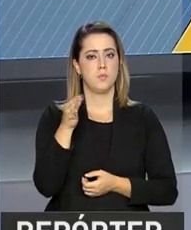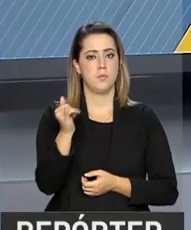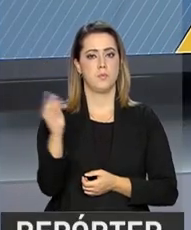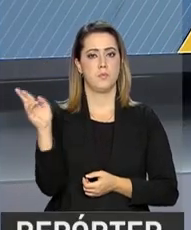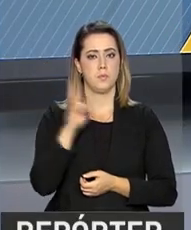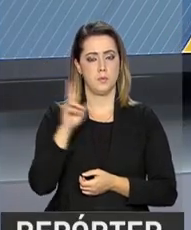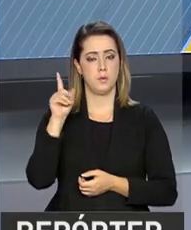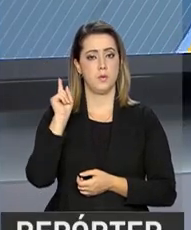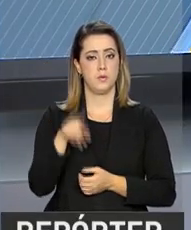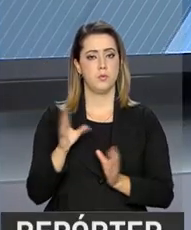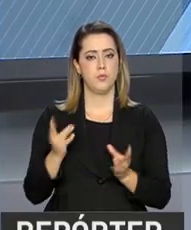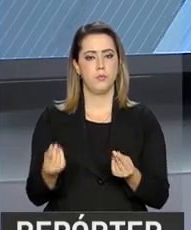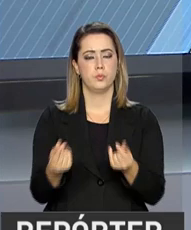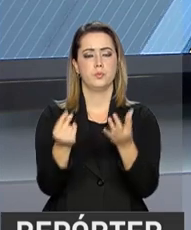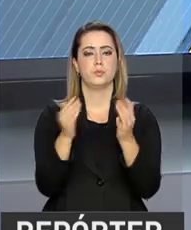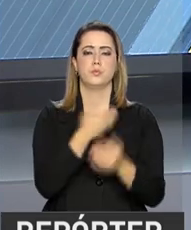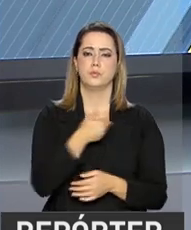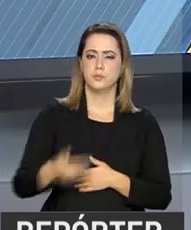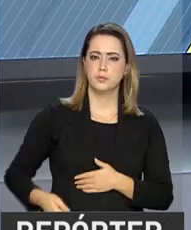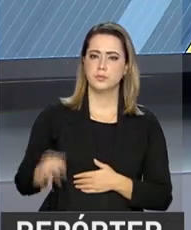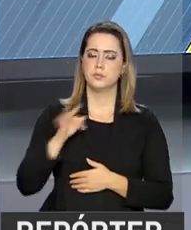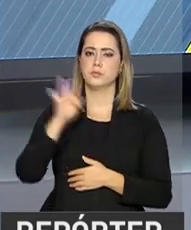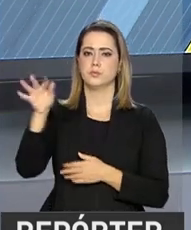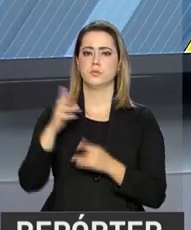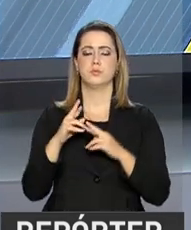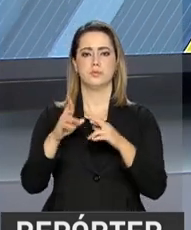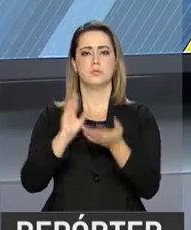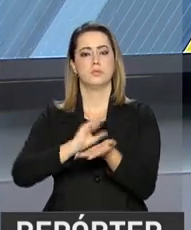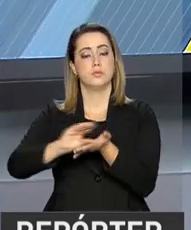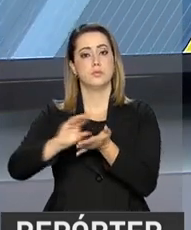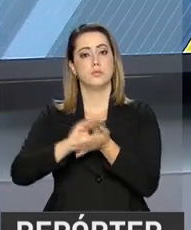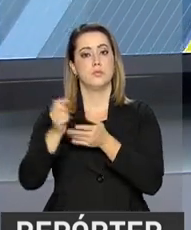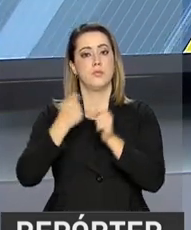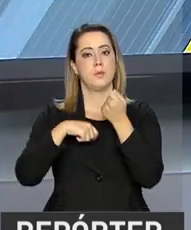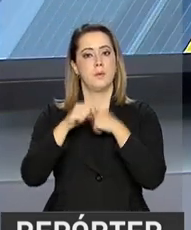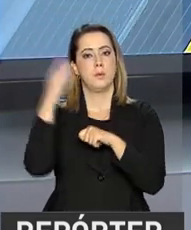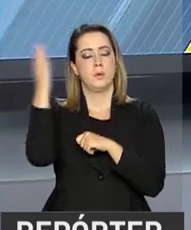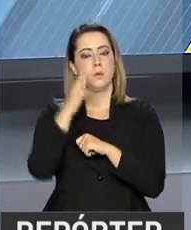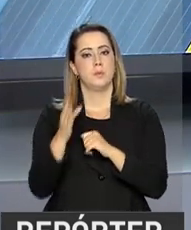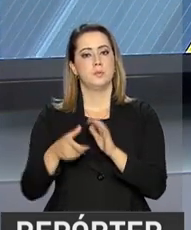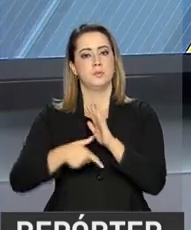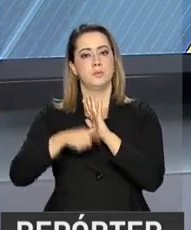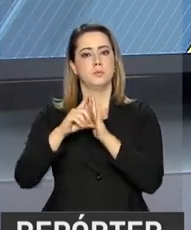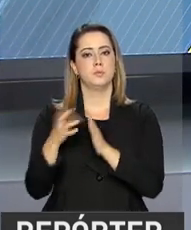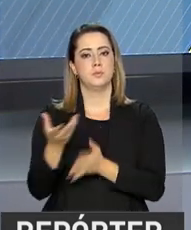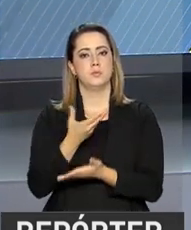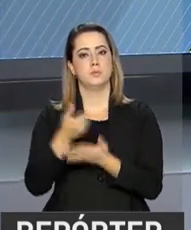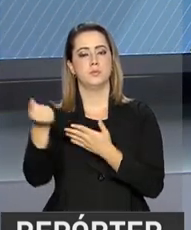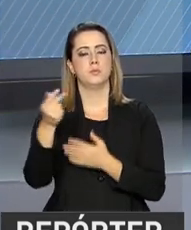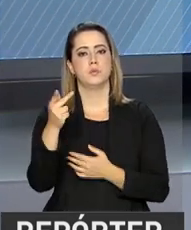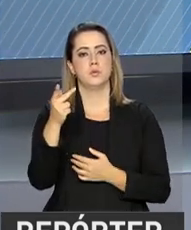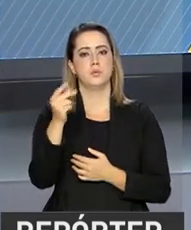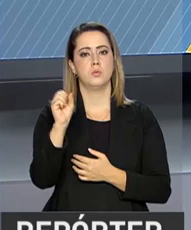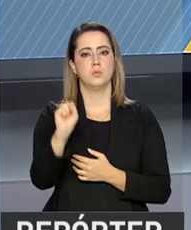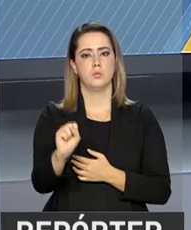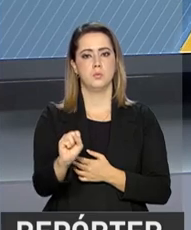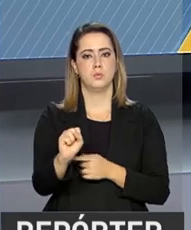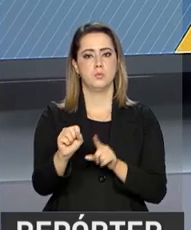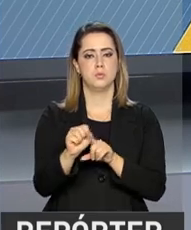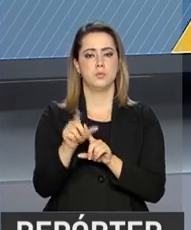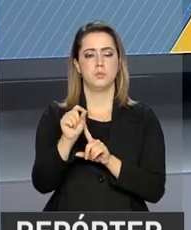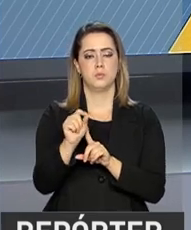16 bilhões de reais é o montante que o governo federal espera injetar na economia brasileira com a antecipação do saque dos recursos do